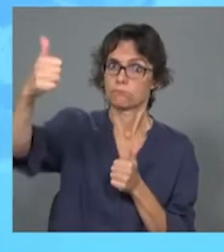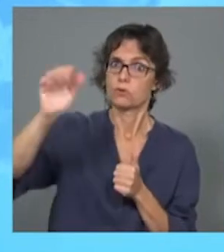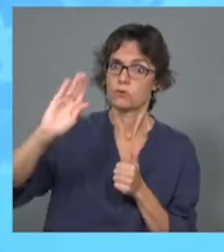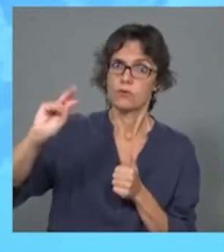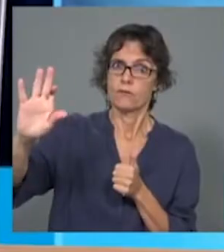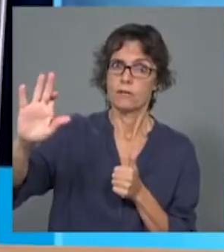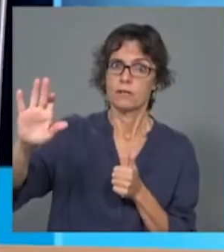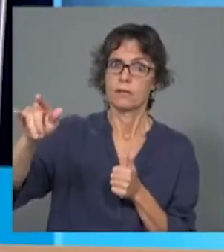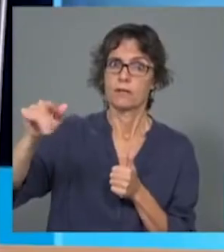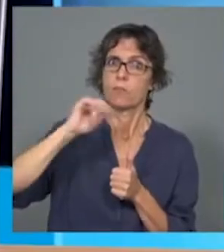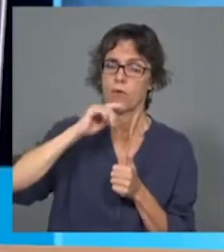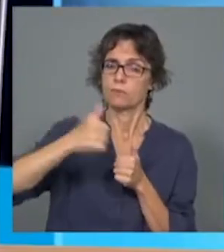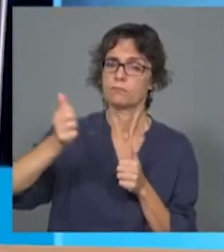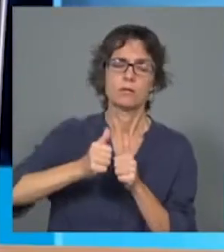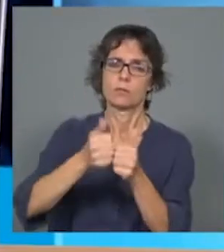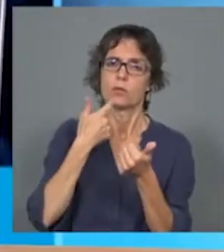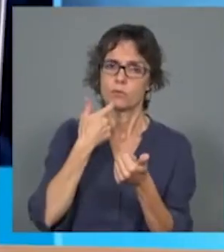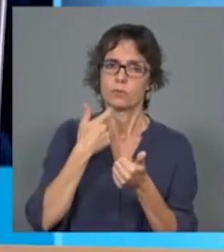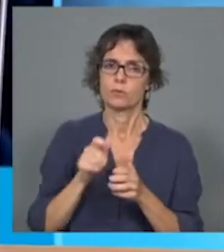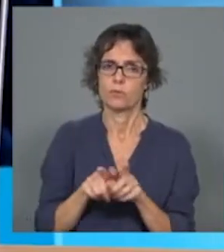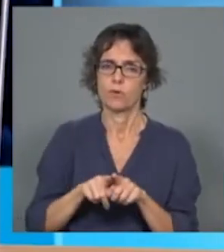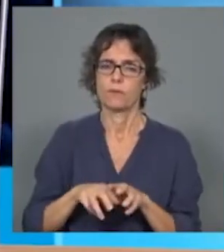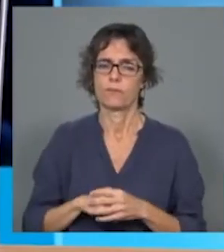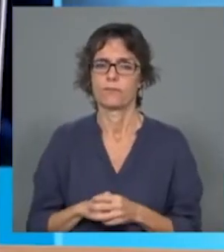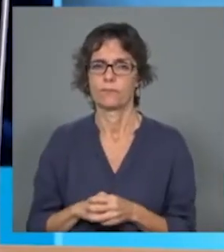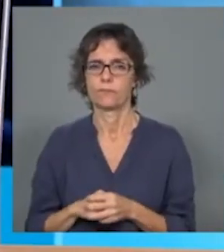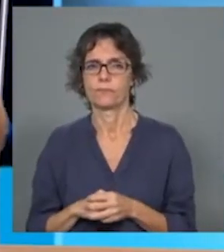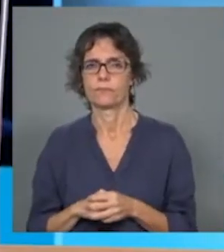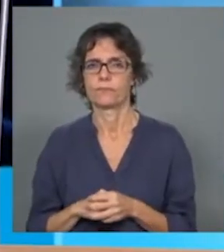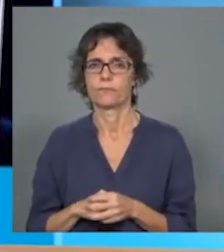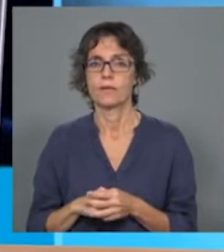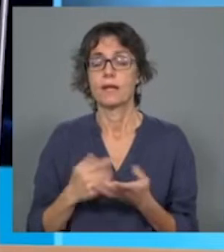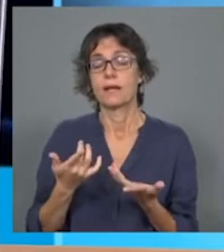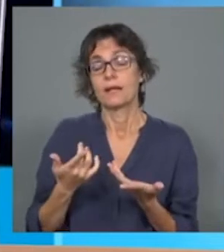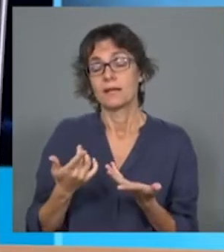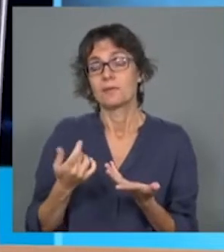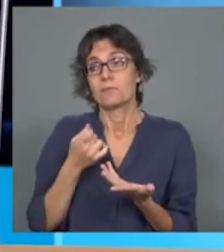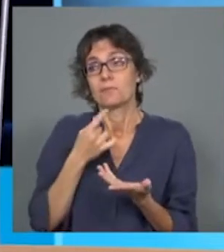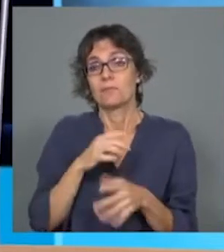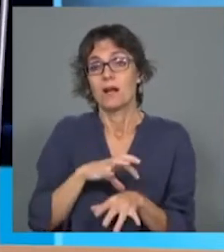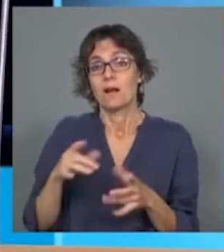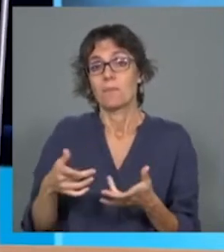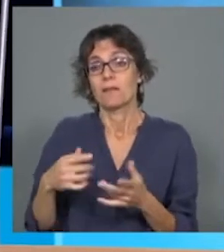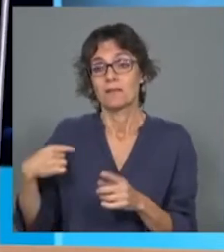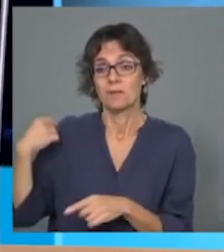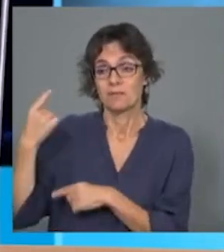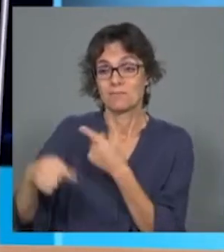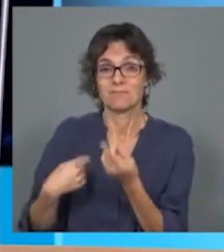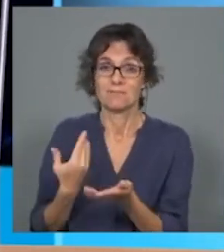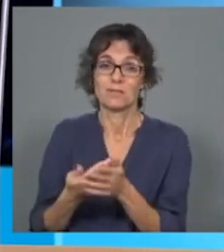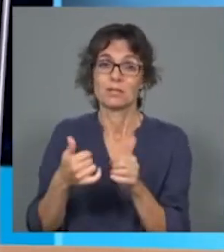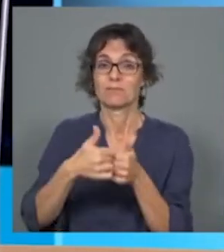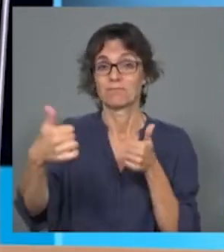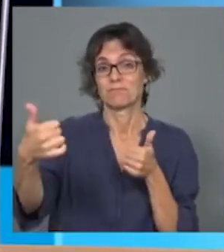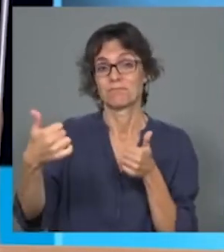estão previstas com essas características. É uma herança da pandemia, uma daqueles elementos